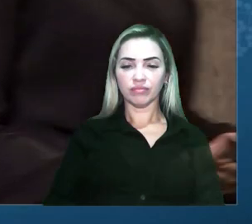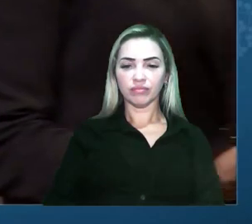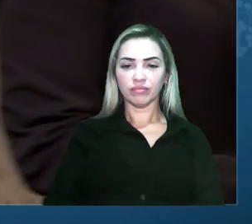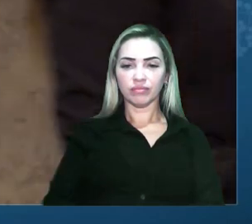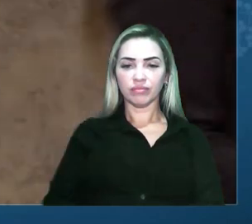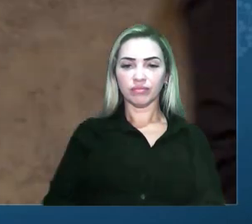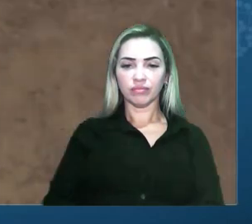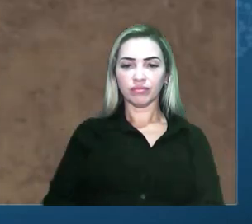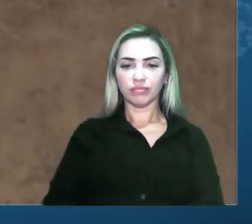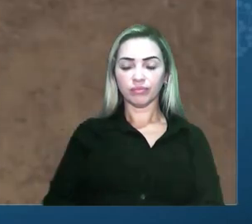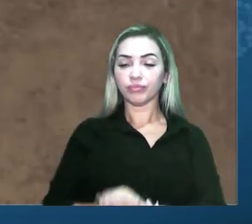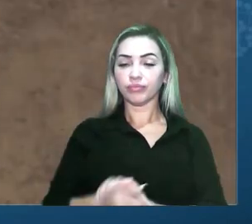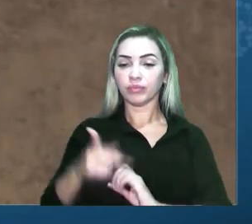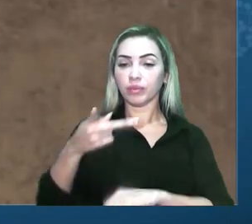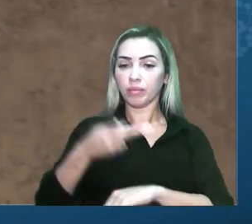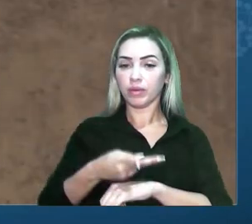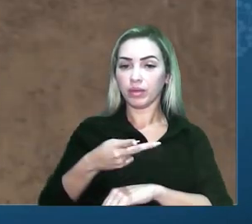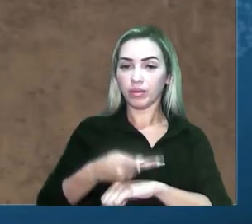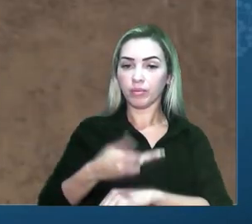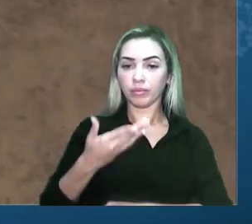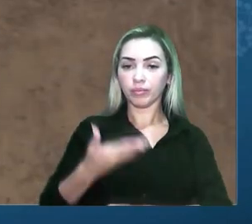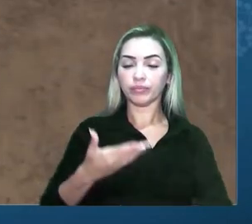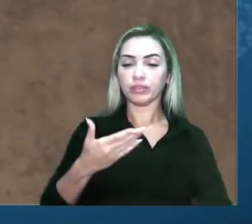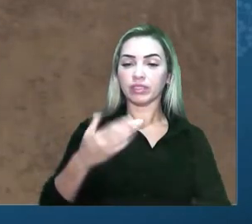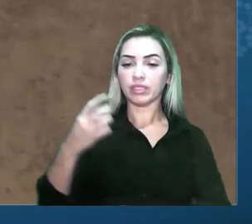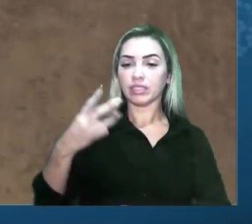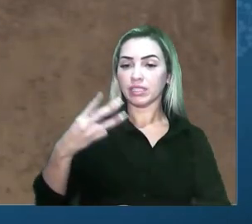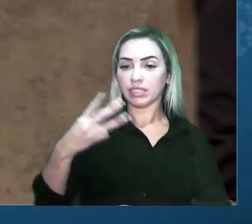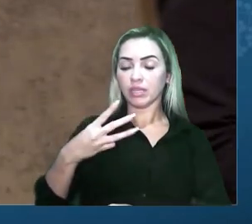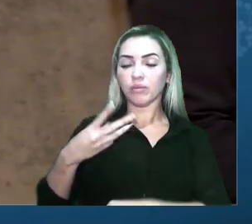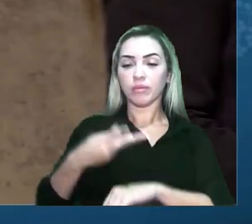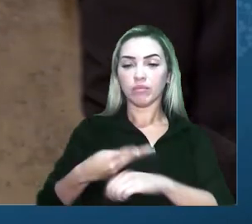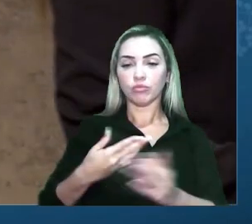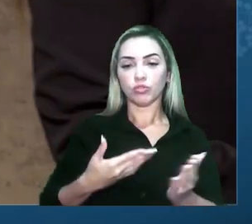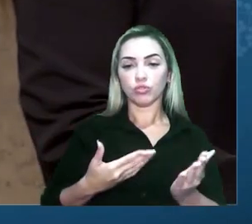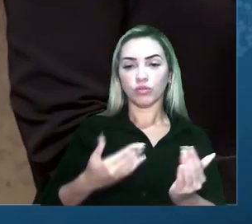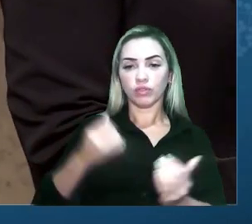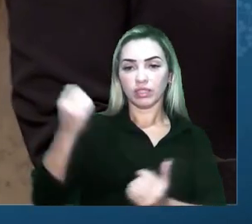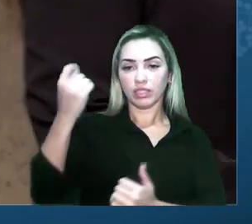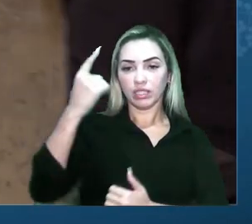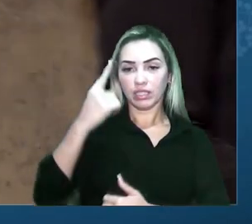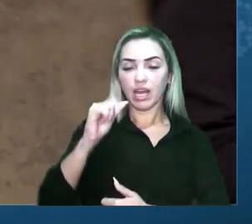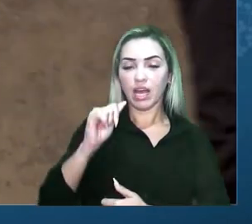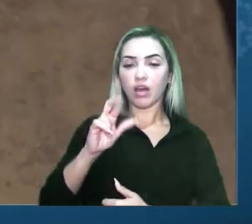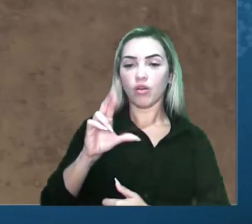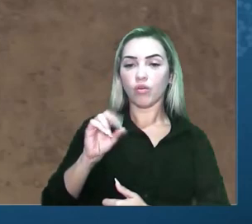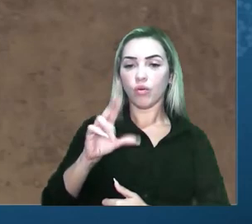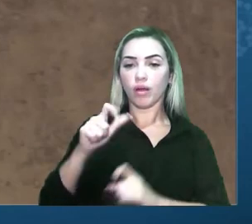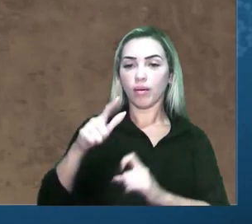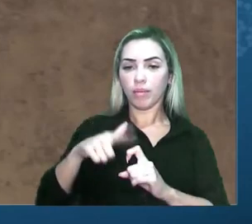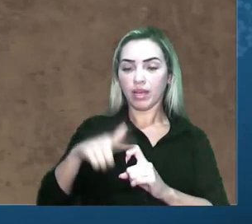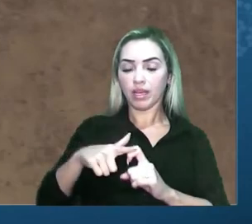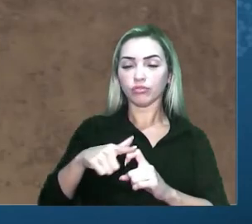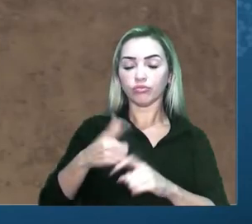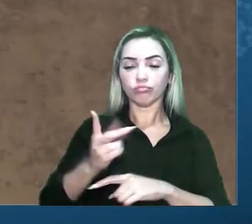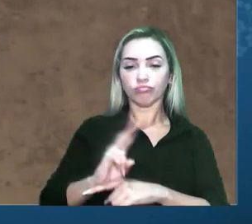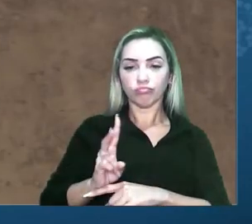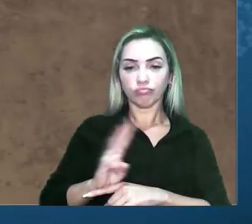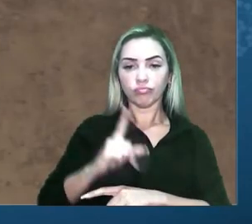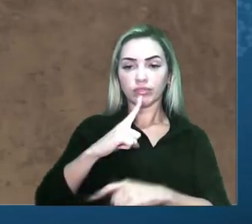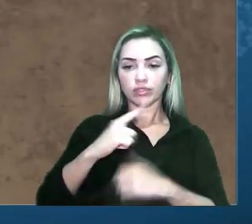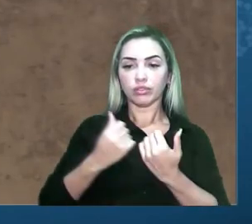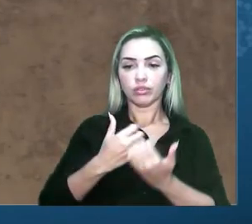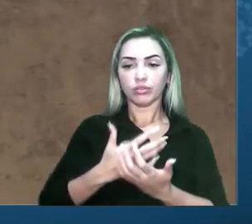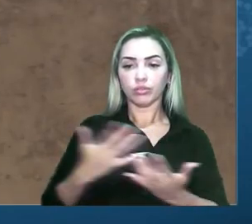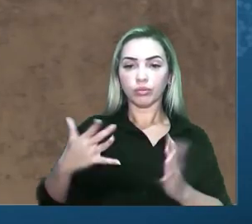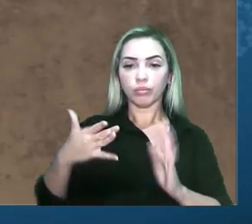Muito bem, o prêmio, o terceiro prêmio, né, de jovem talento Sérgio Arouca, que foi médico sanitarista e trouxe propostas